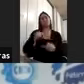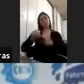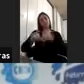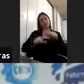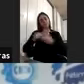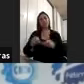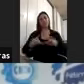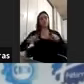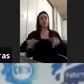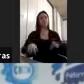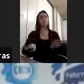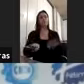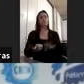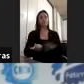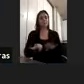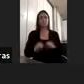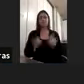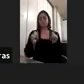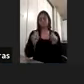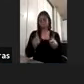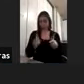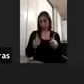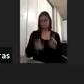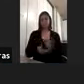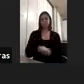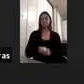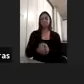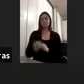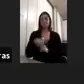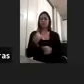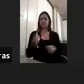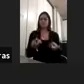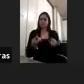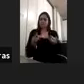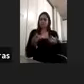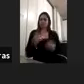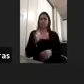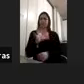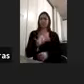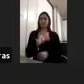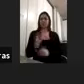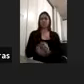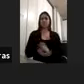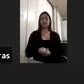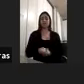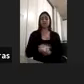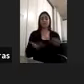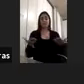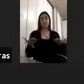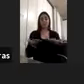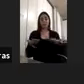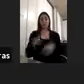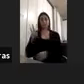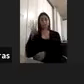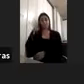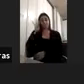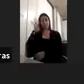está certa, né? Então a gente percebe isso. Pode falar, querida. Hoje é quarta-feira, hoje é o 8º dia,